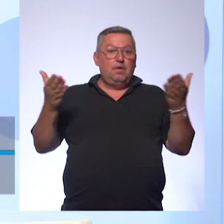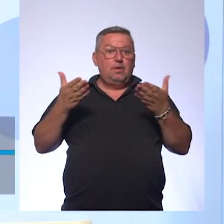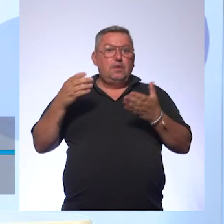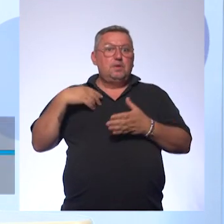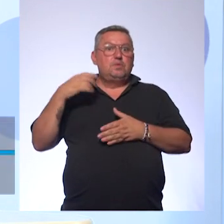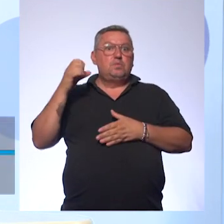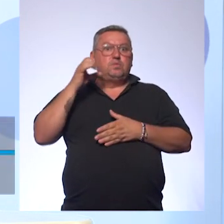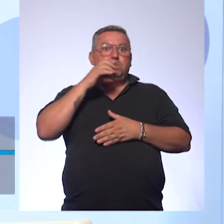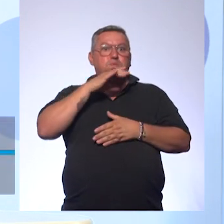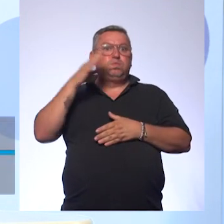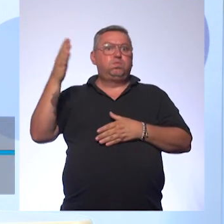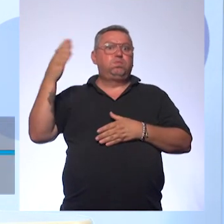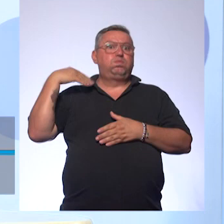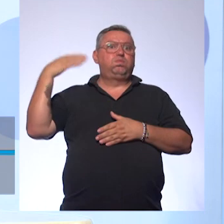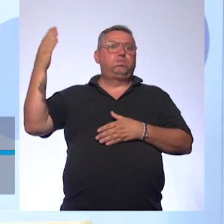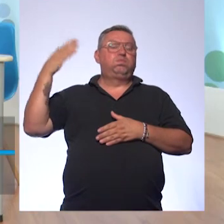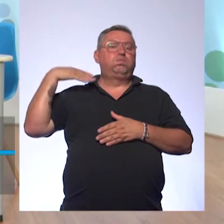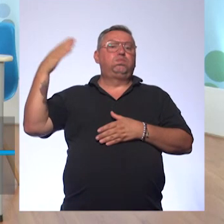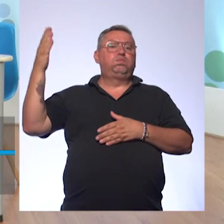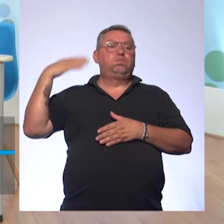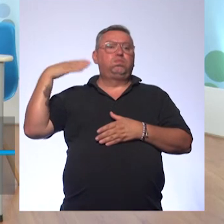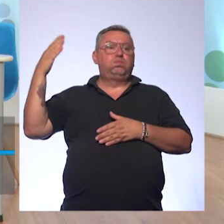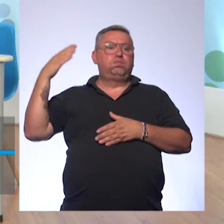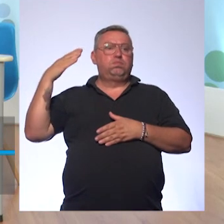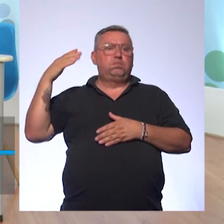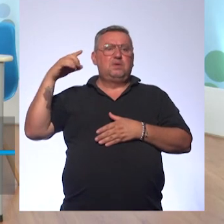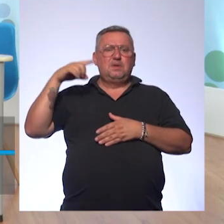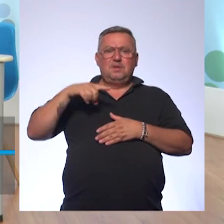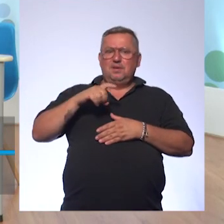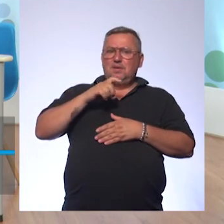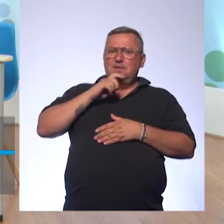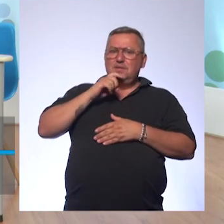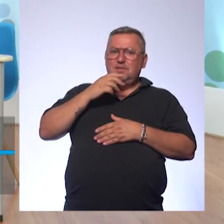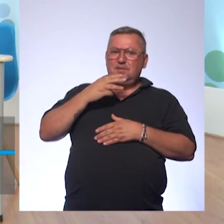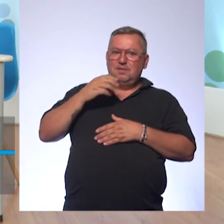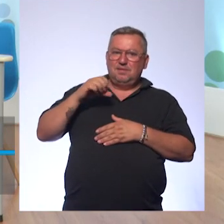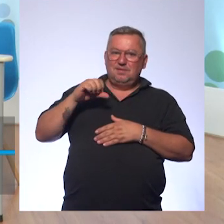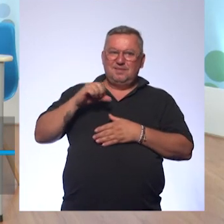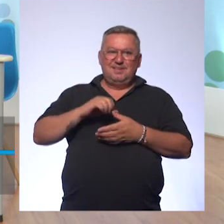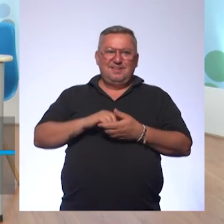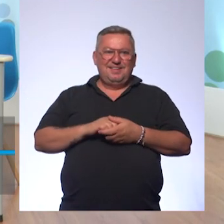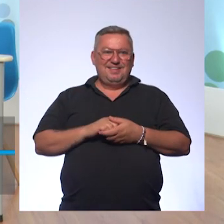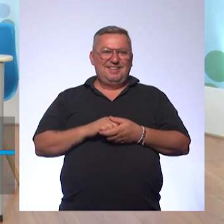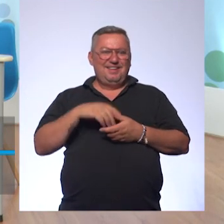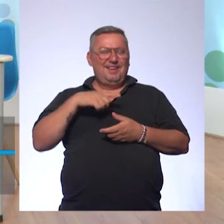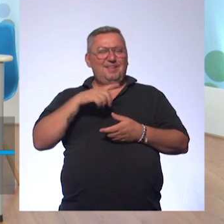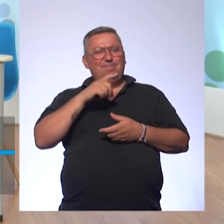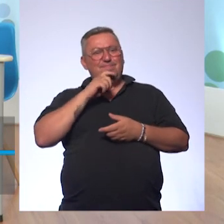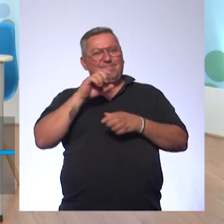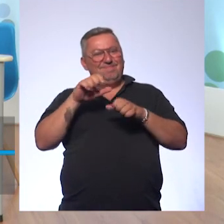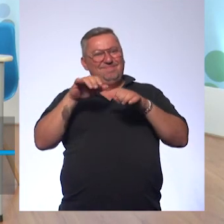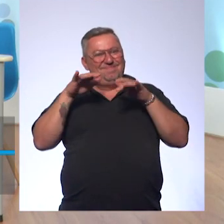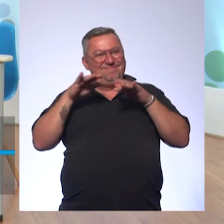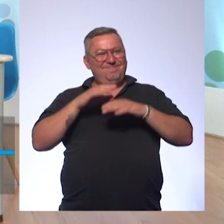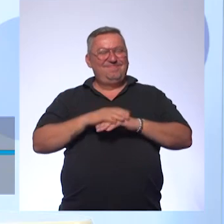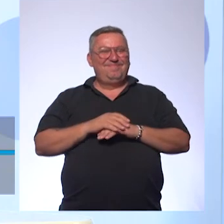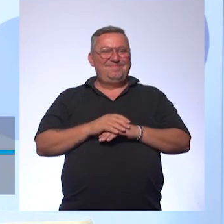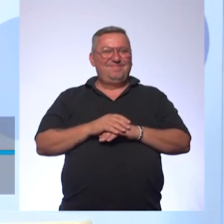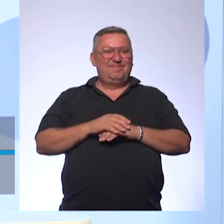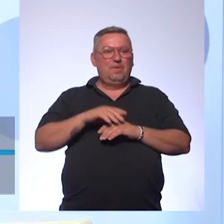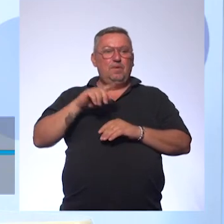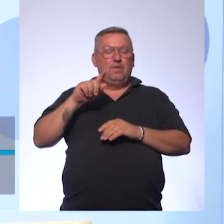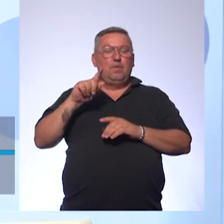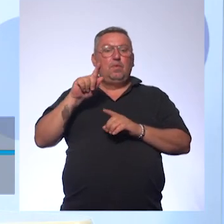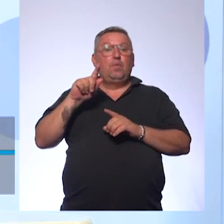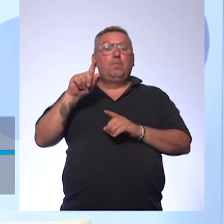Nelson. Eu gostei aqui da professora Ana, que é lá de Araraquara. Um abraço aí, professora Ana, e para os alunos aí de